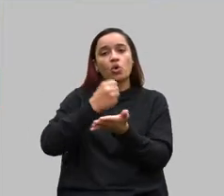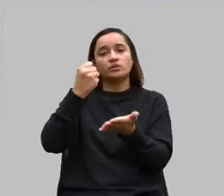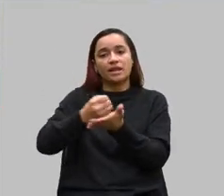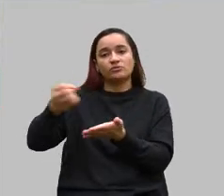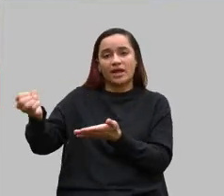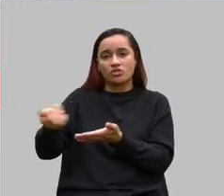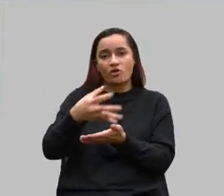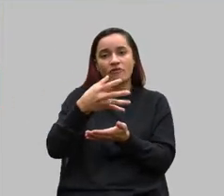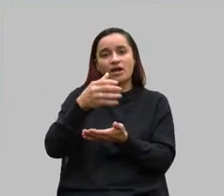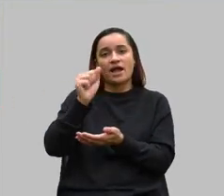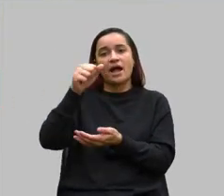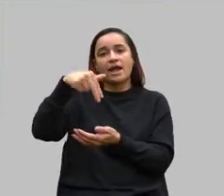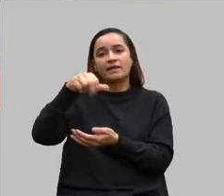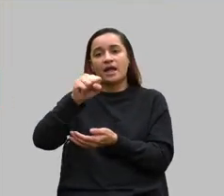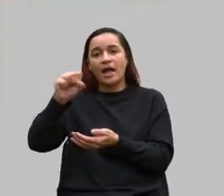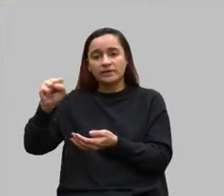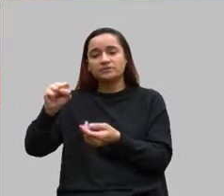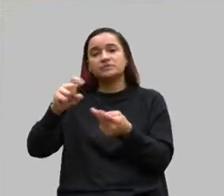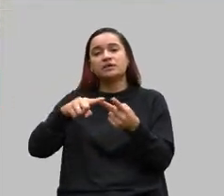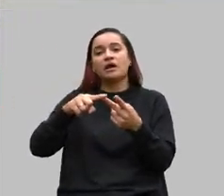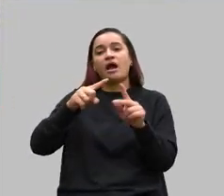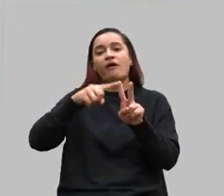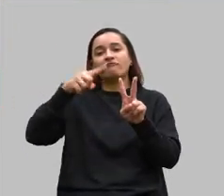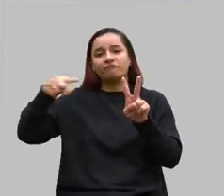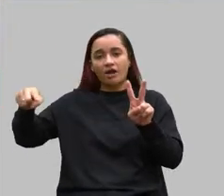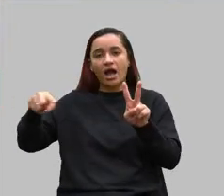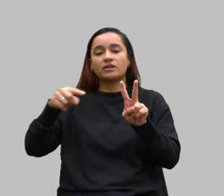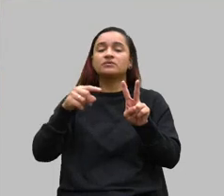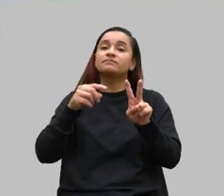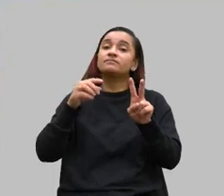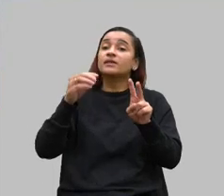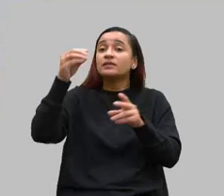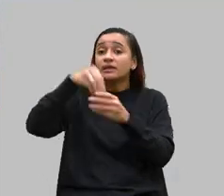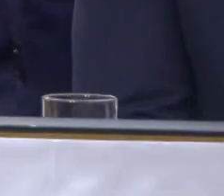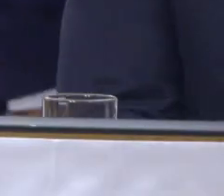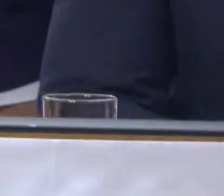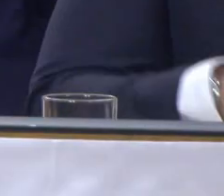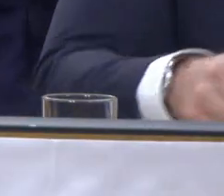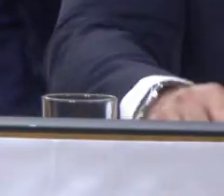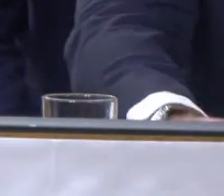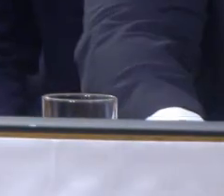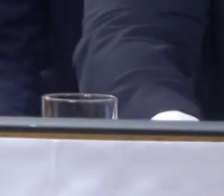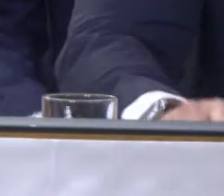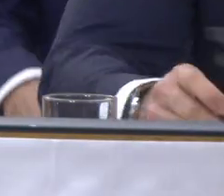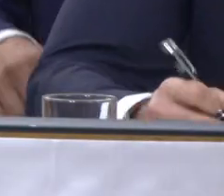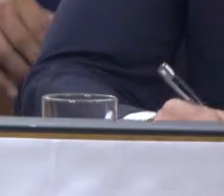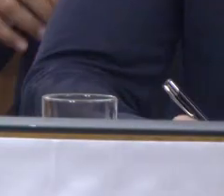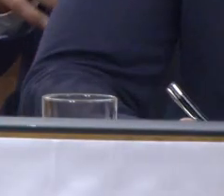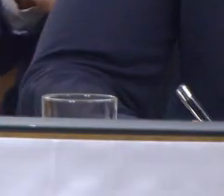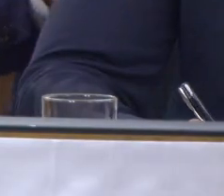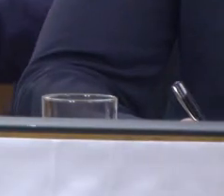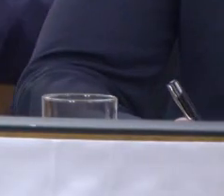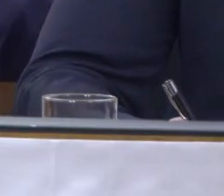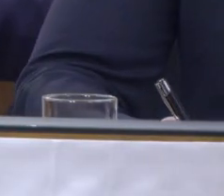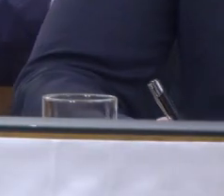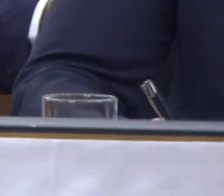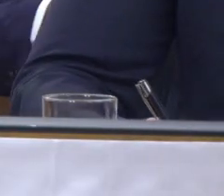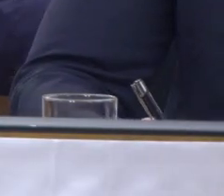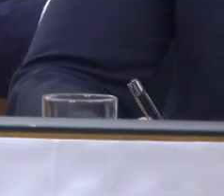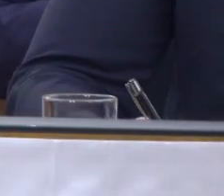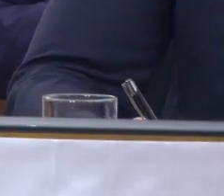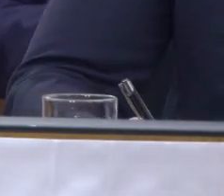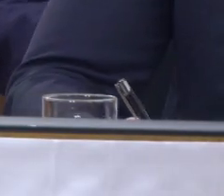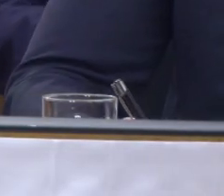a mrss com a Vale dentro de um diálogo um diálogo eh